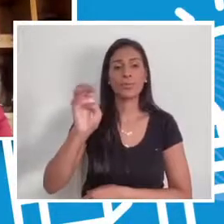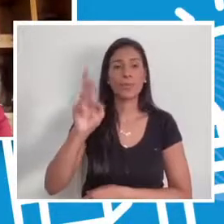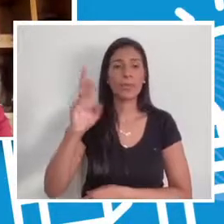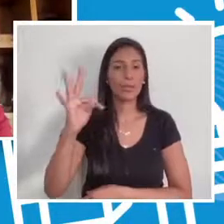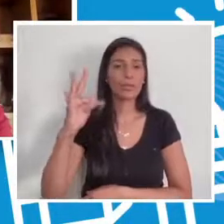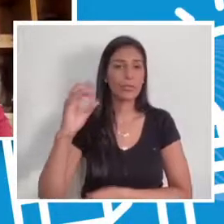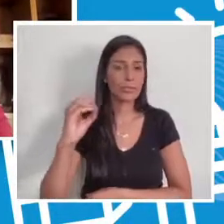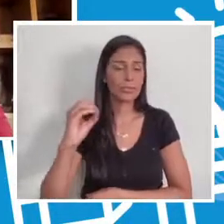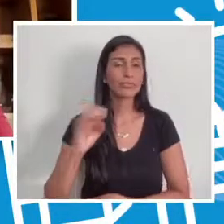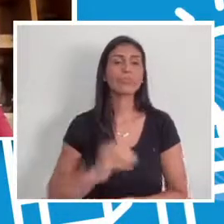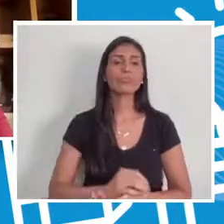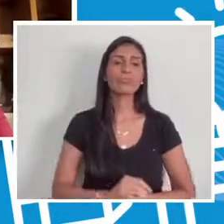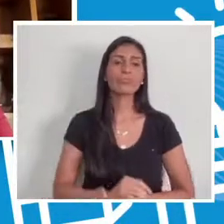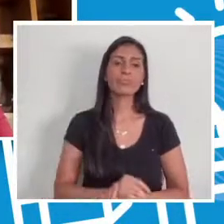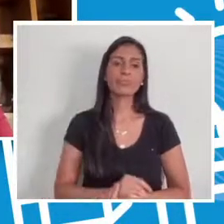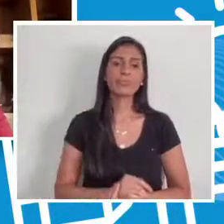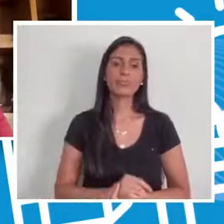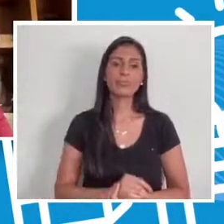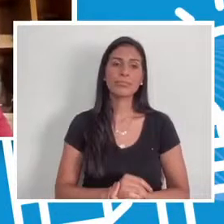E